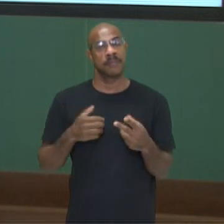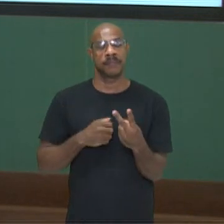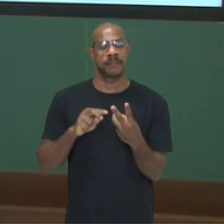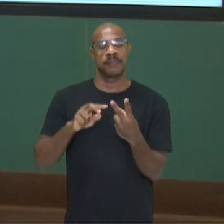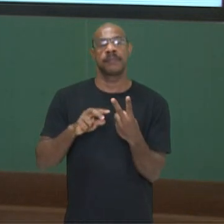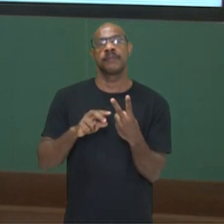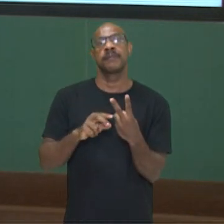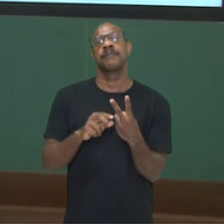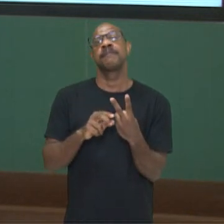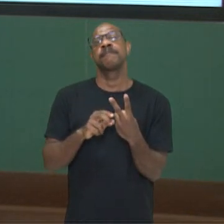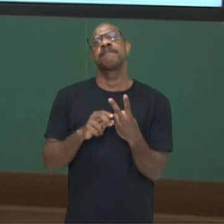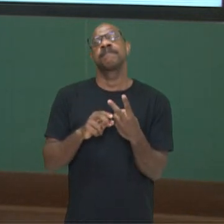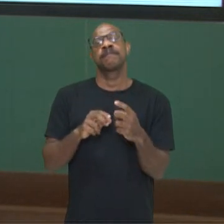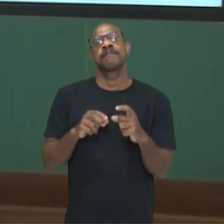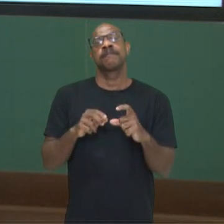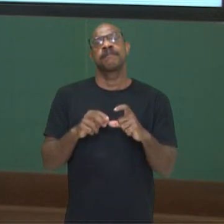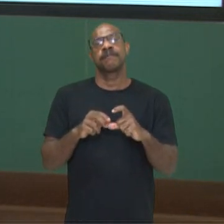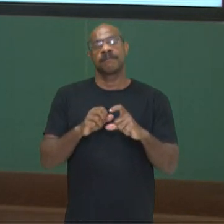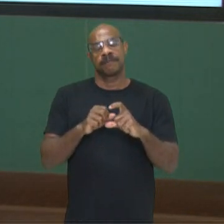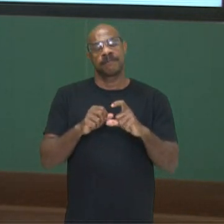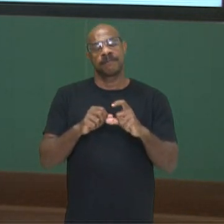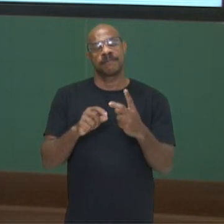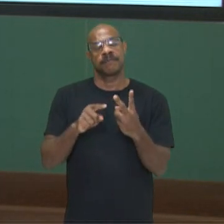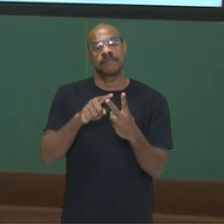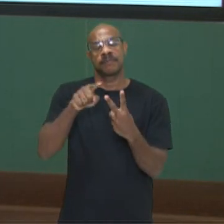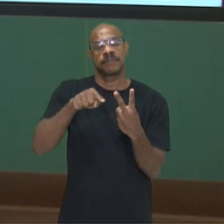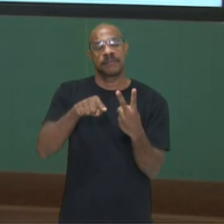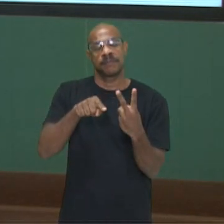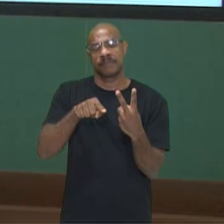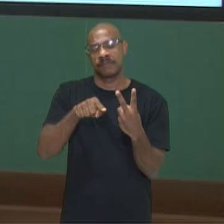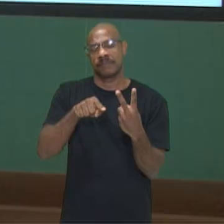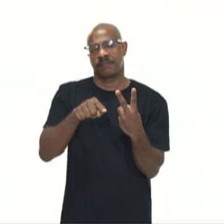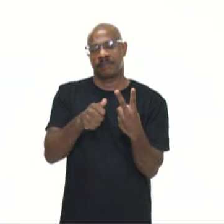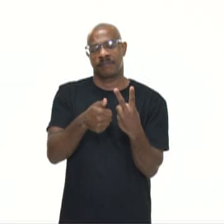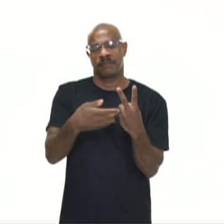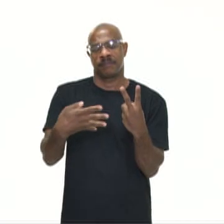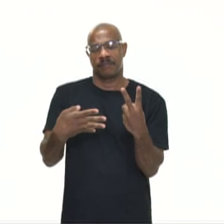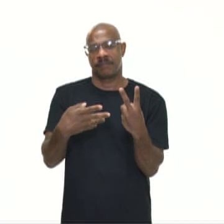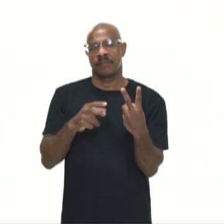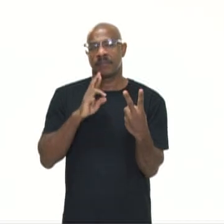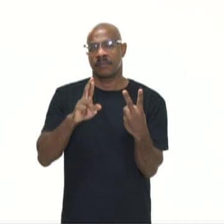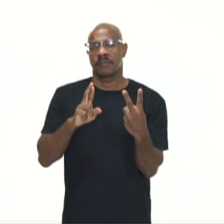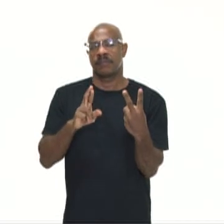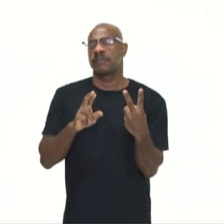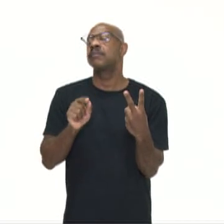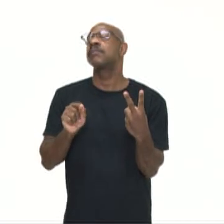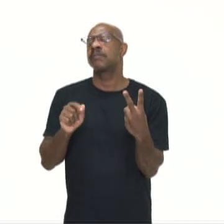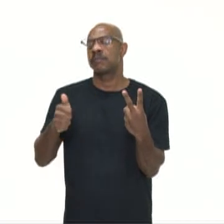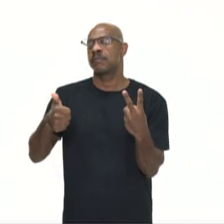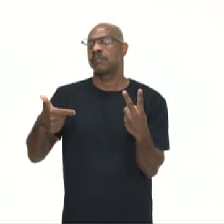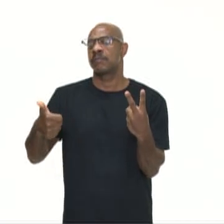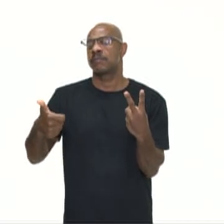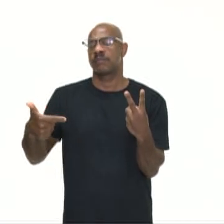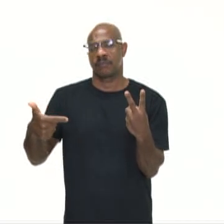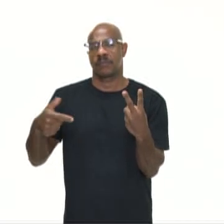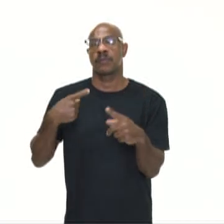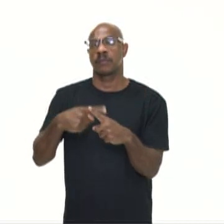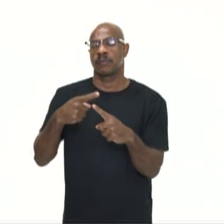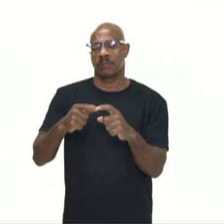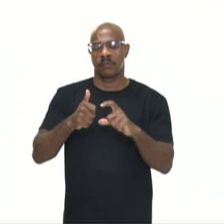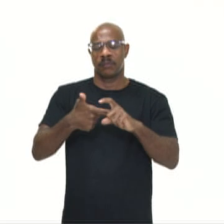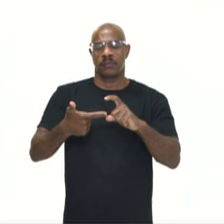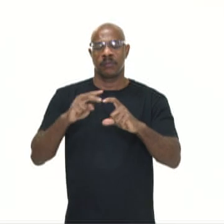quadrada de 144 é igual a 12, porque 12 ao quadrado é igual a